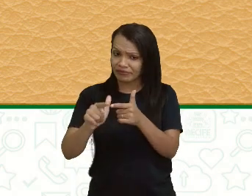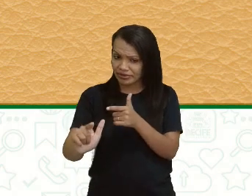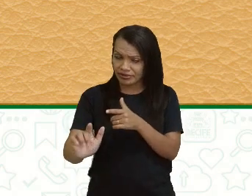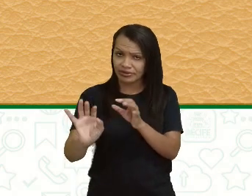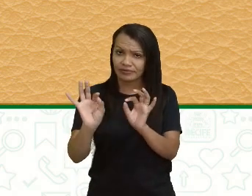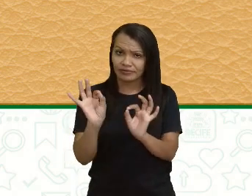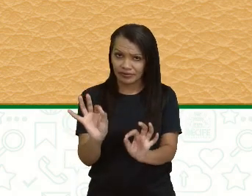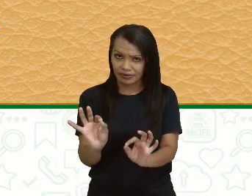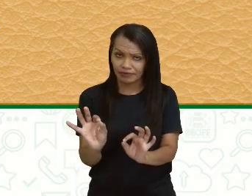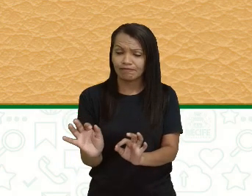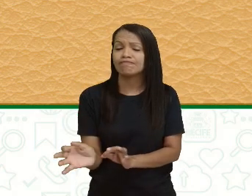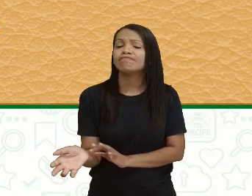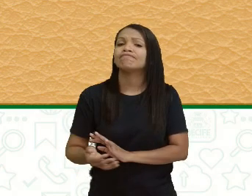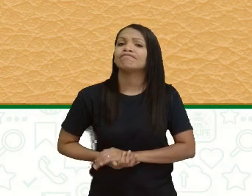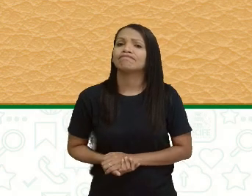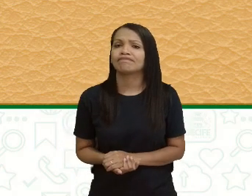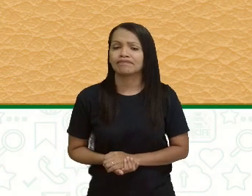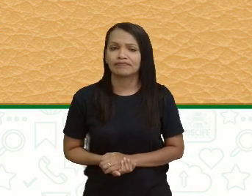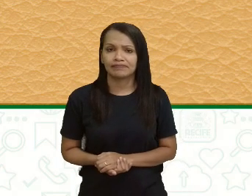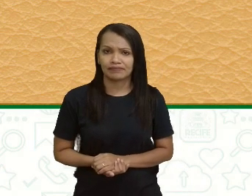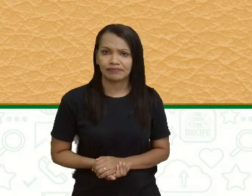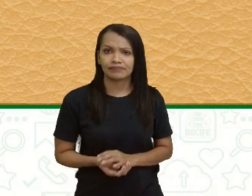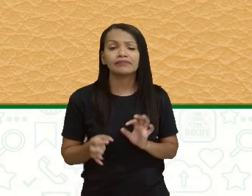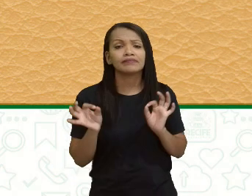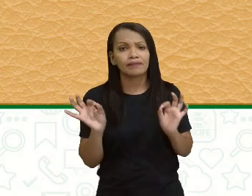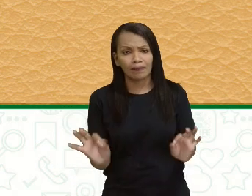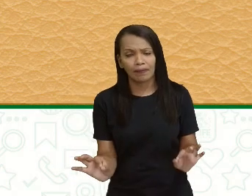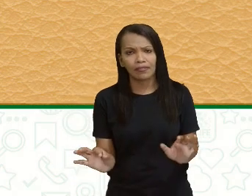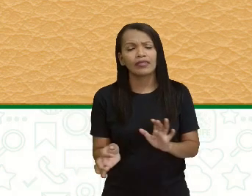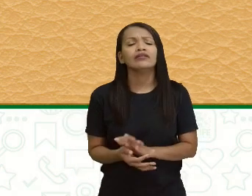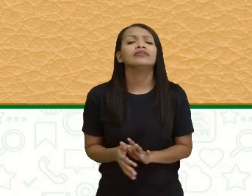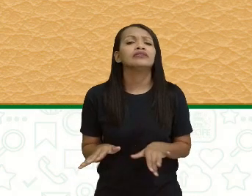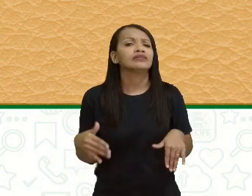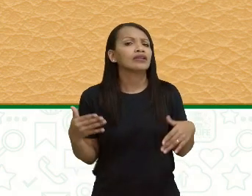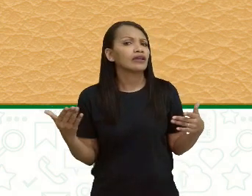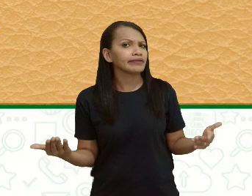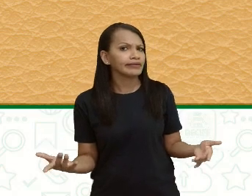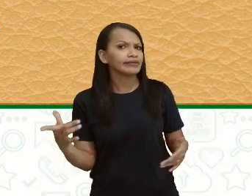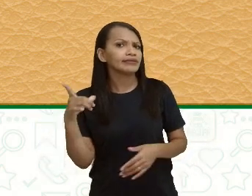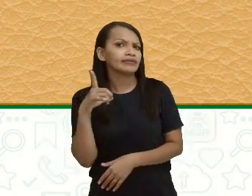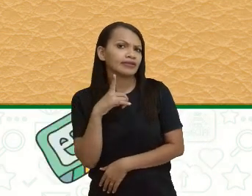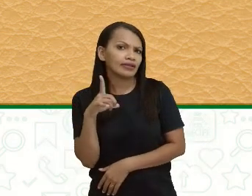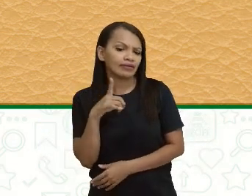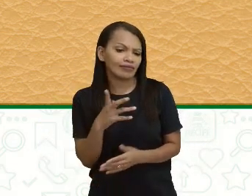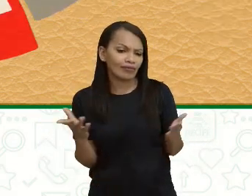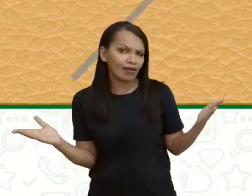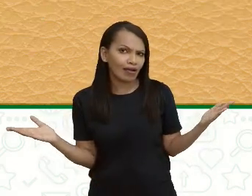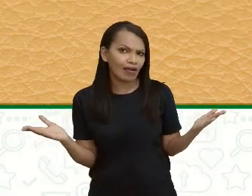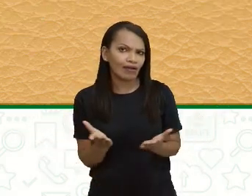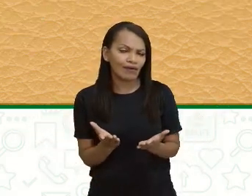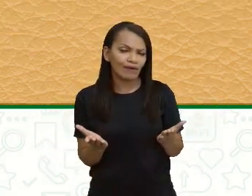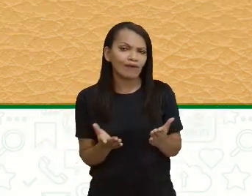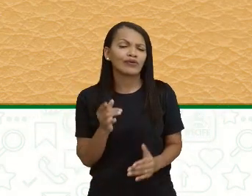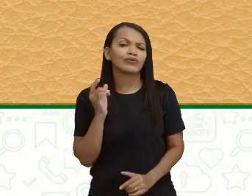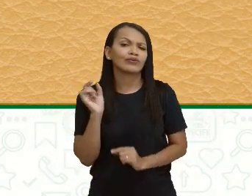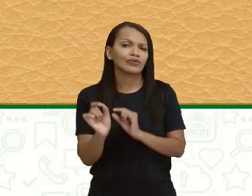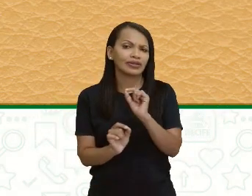5 partes iguais, certo? E aí eu tenho agora